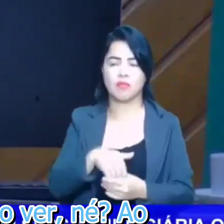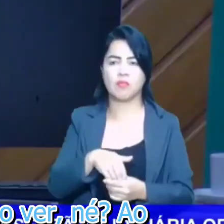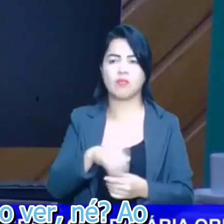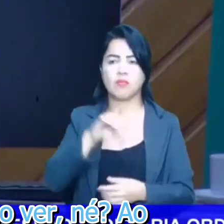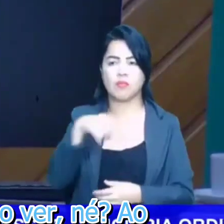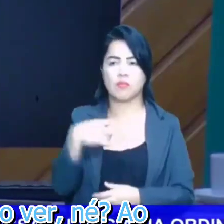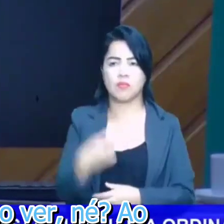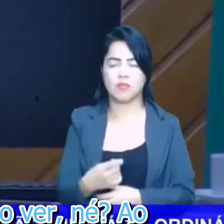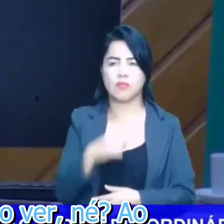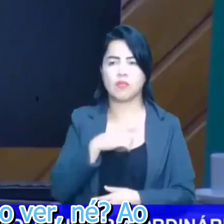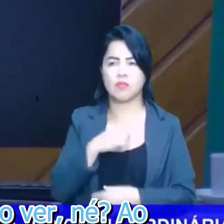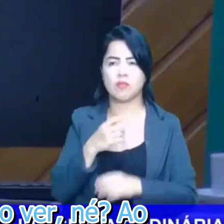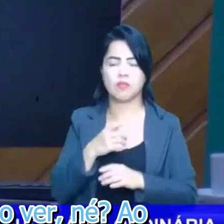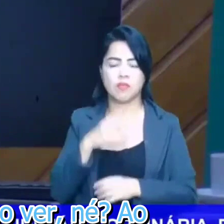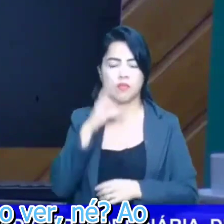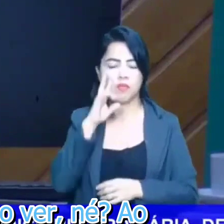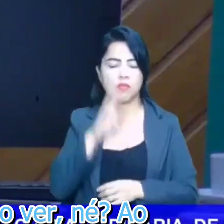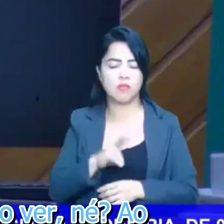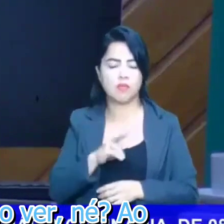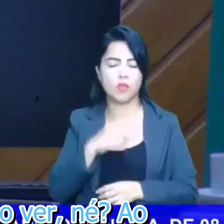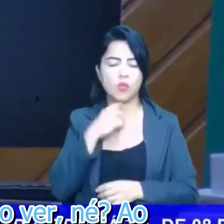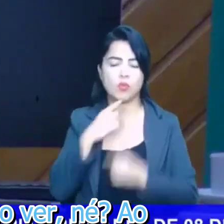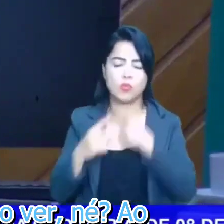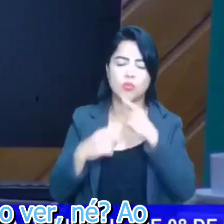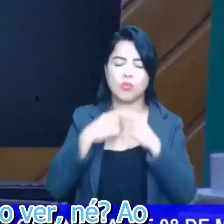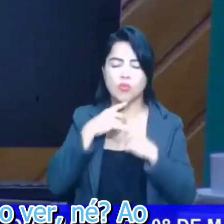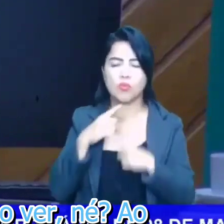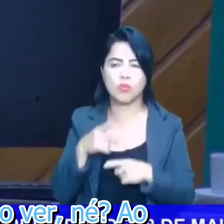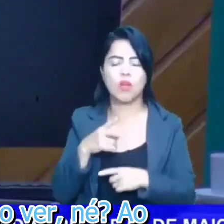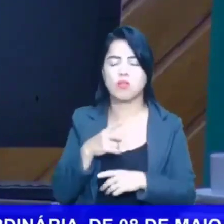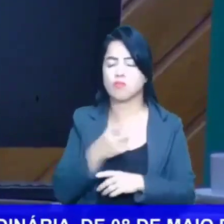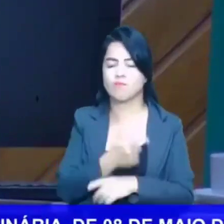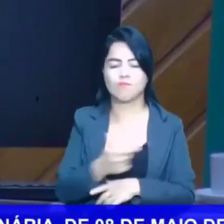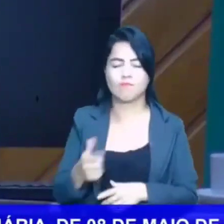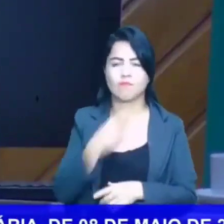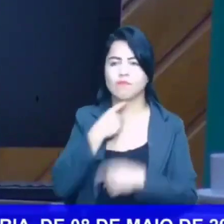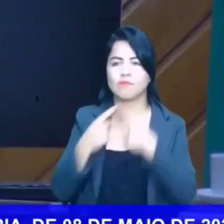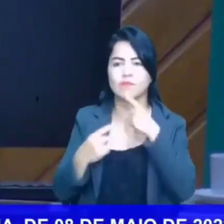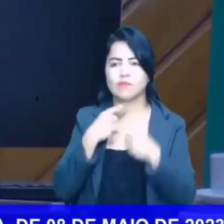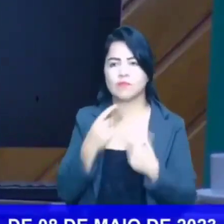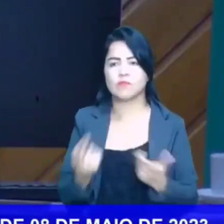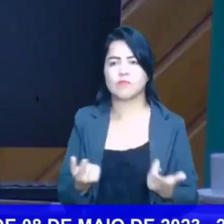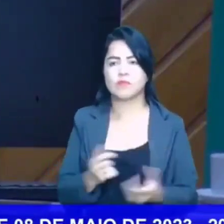após afastar qualquer dúvida ao ver, né,